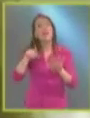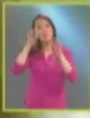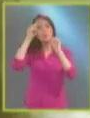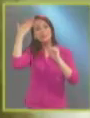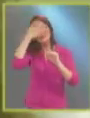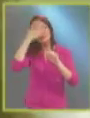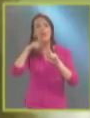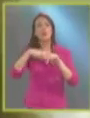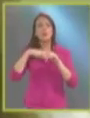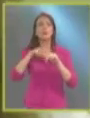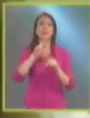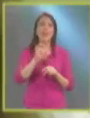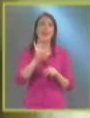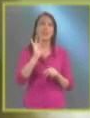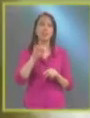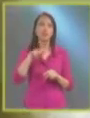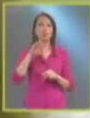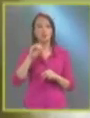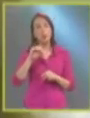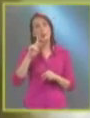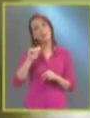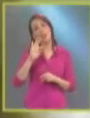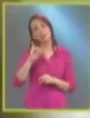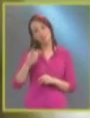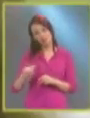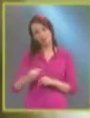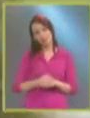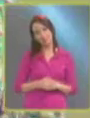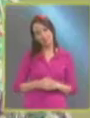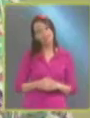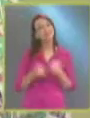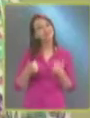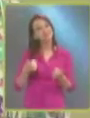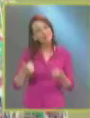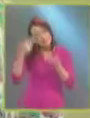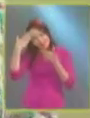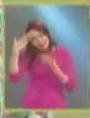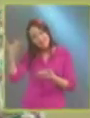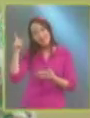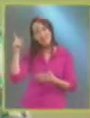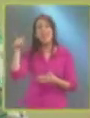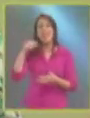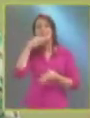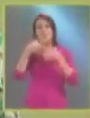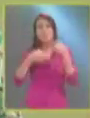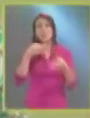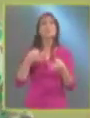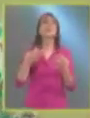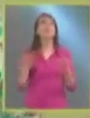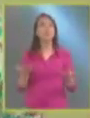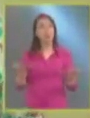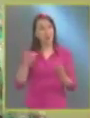retinopatia por retinopatia da prematuridade também. Ok. Ô, Aline, obrigada pela sua participação. O que a gente queria mesmo, gente, com